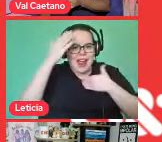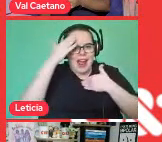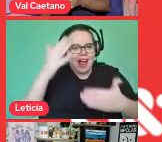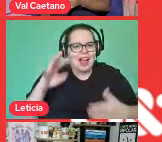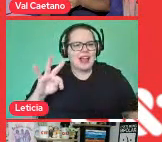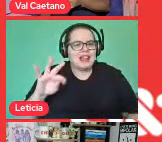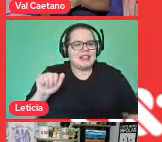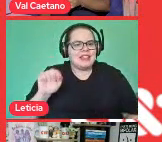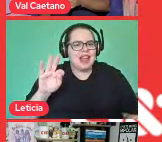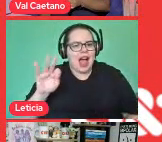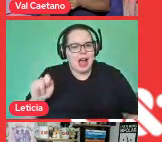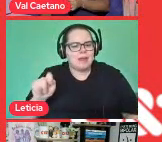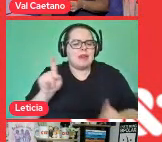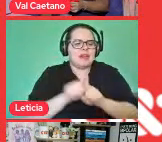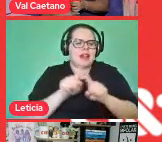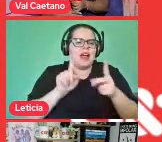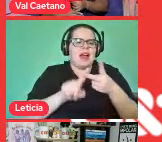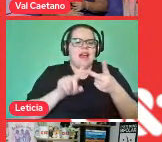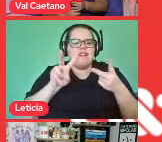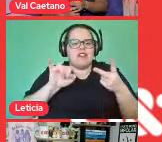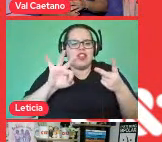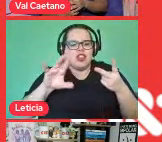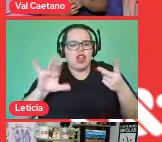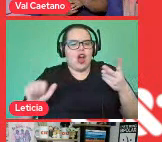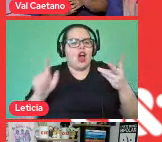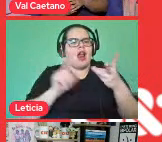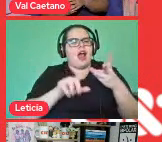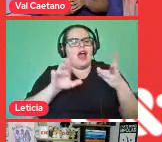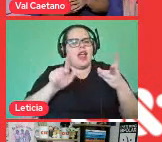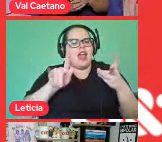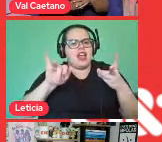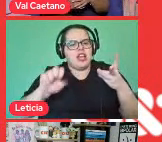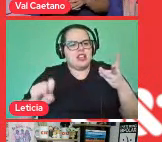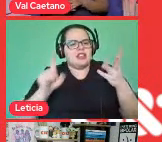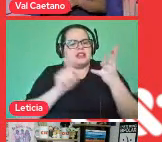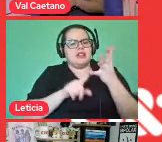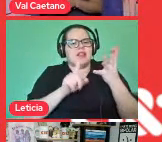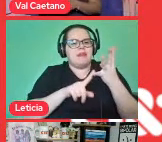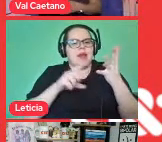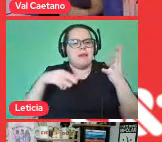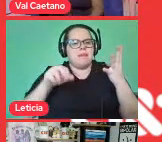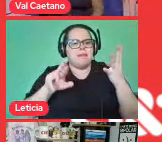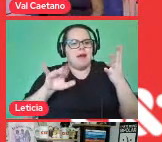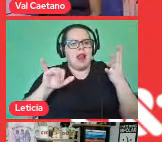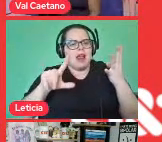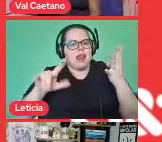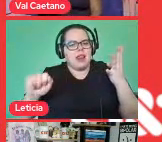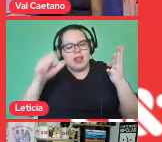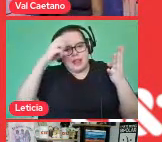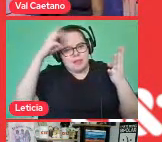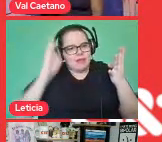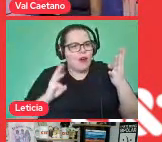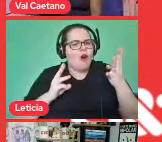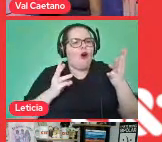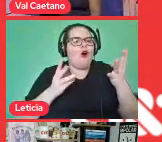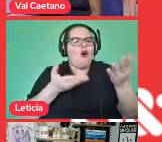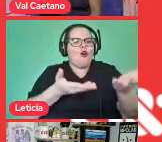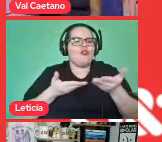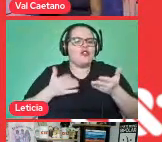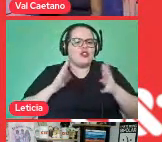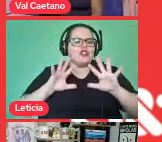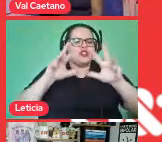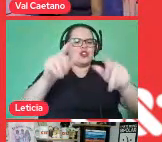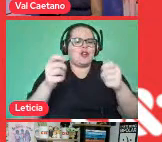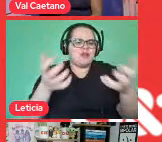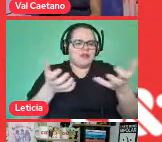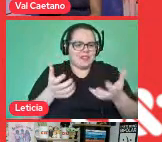a Vitória, a Marília e a Regis, que em breve vai se tornar facilitadoras. Já deixo o convite para todas e todos que